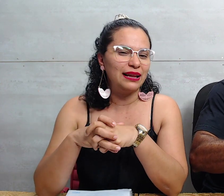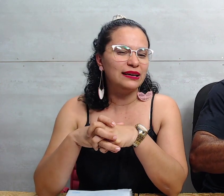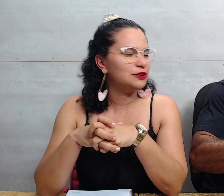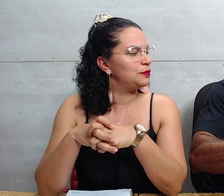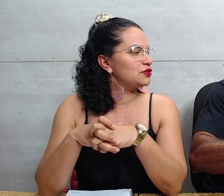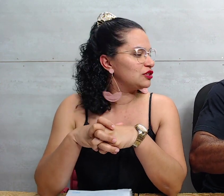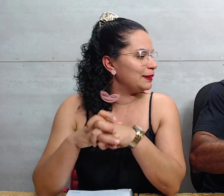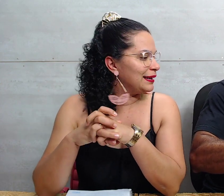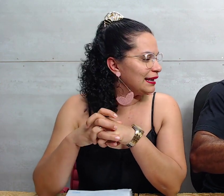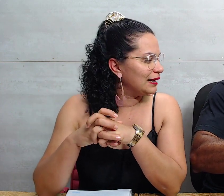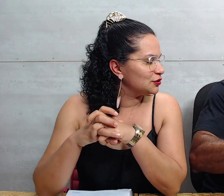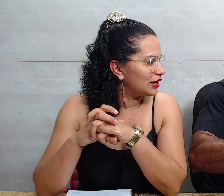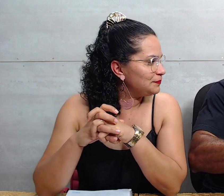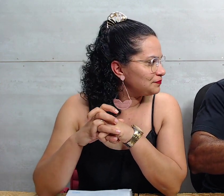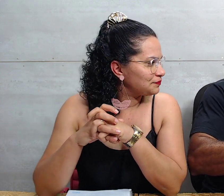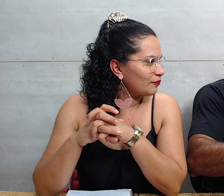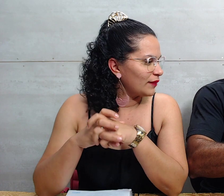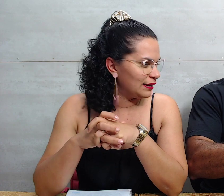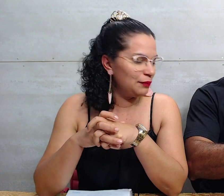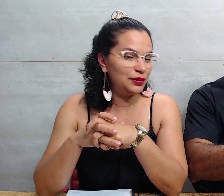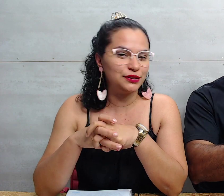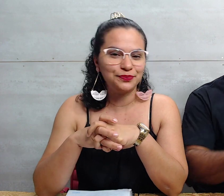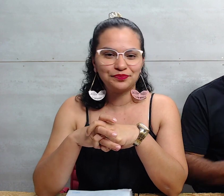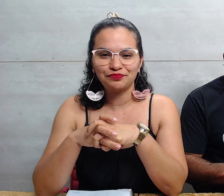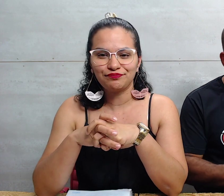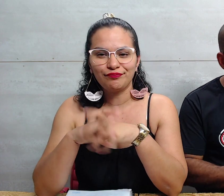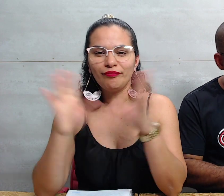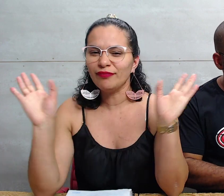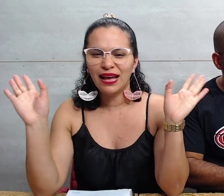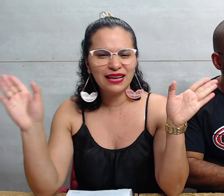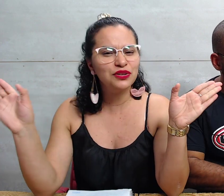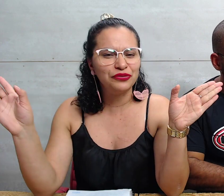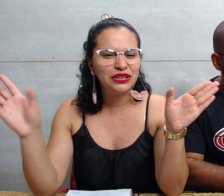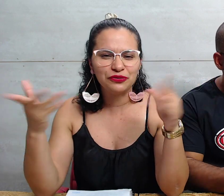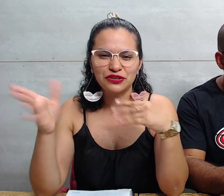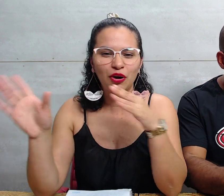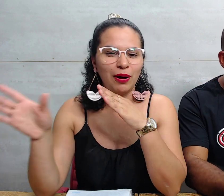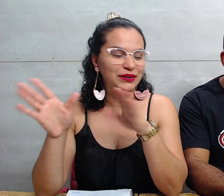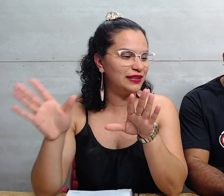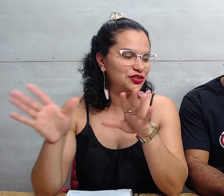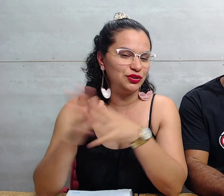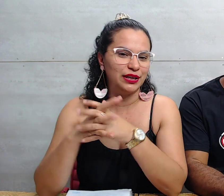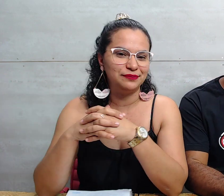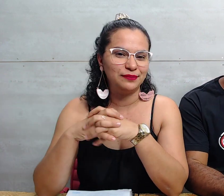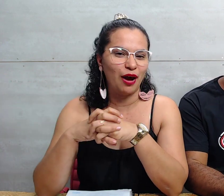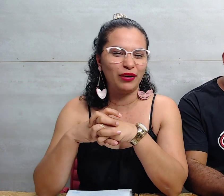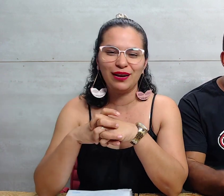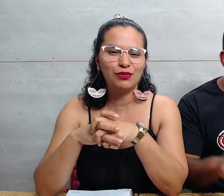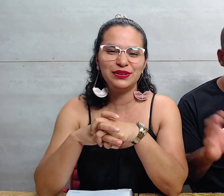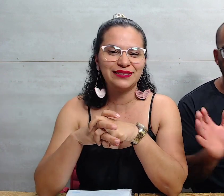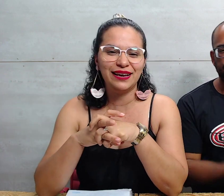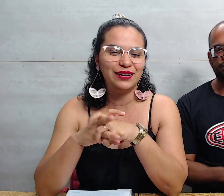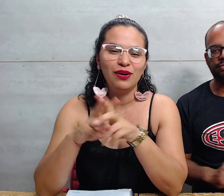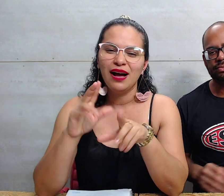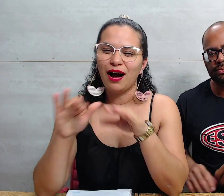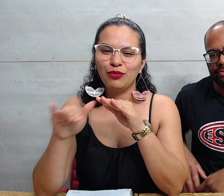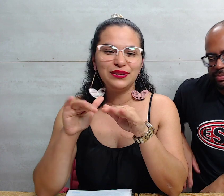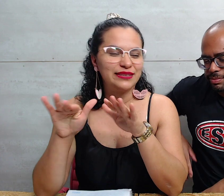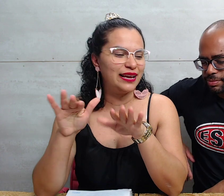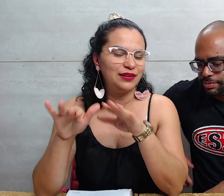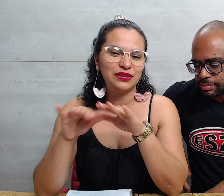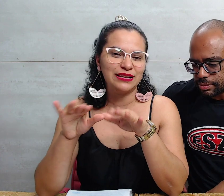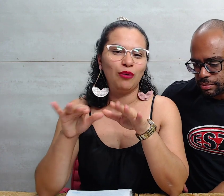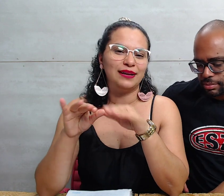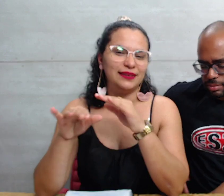pessoal já tá malando, o pessoal já tá malaco já. Né, meu anjo? Resolvido. Resolvido, foi só um mal entendido aí. Resolvido, alguém, resolvido.